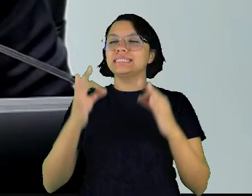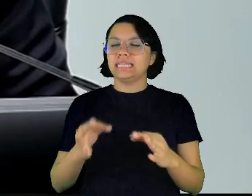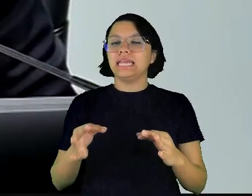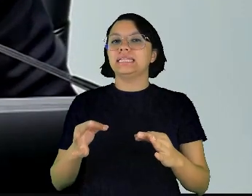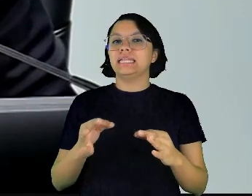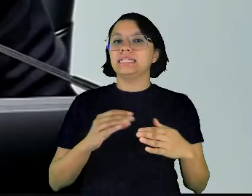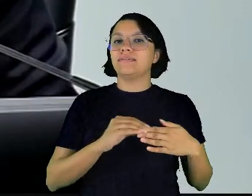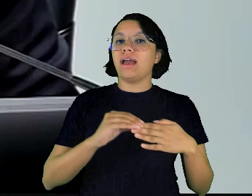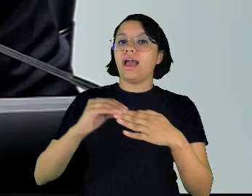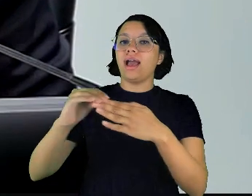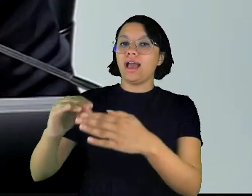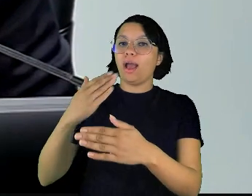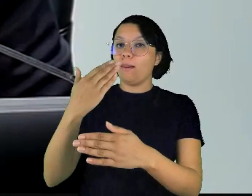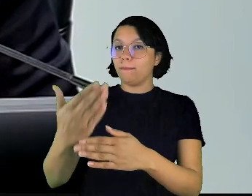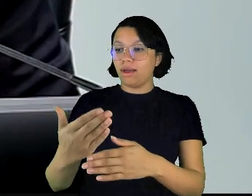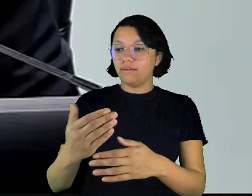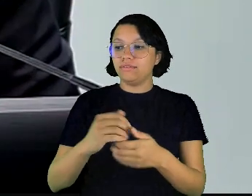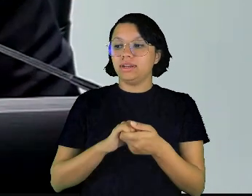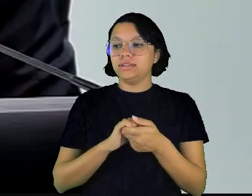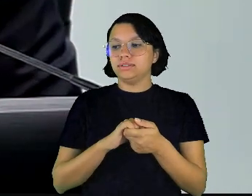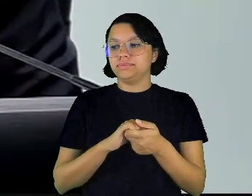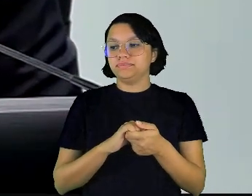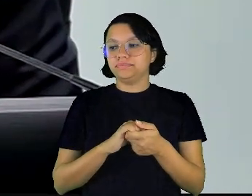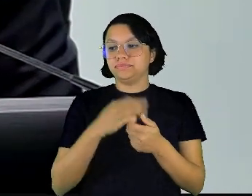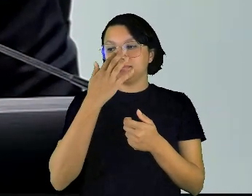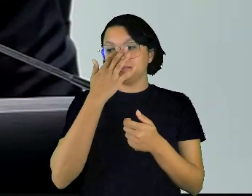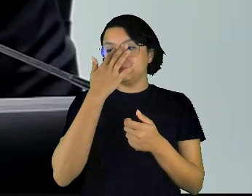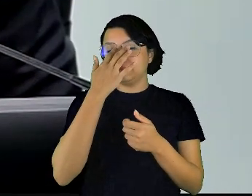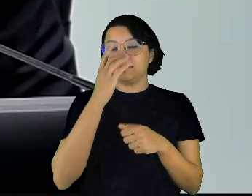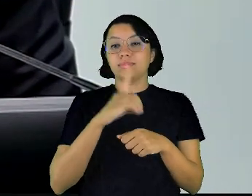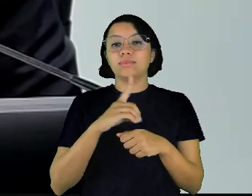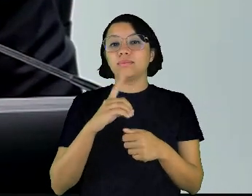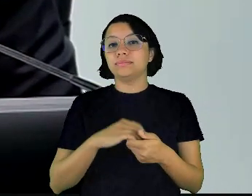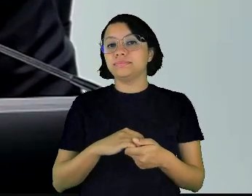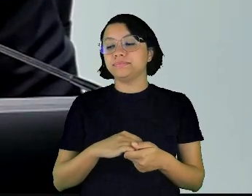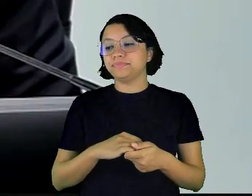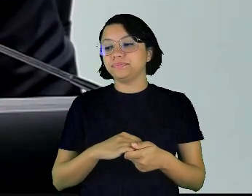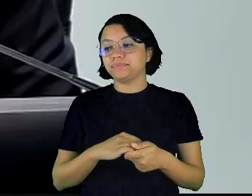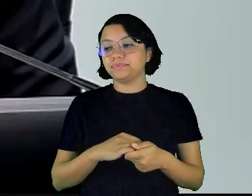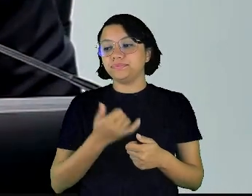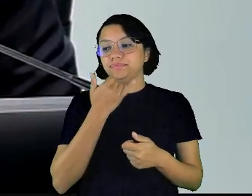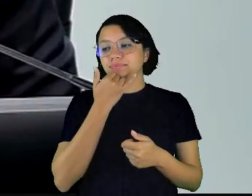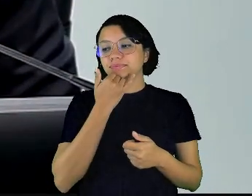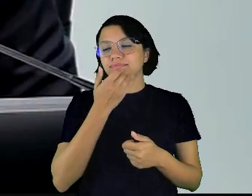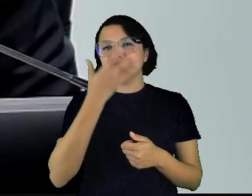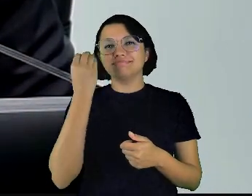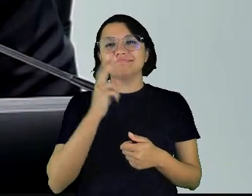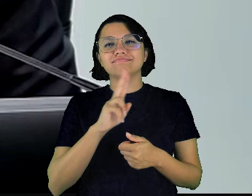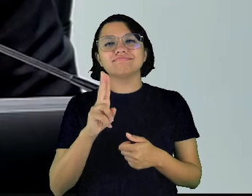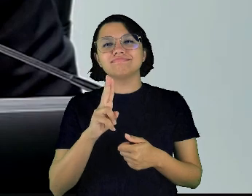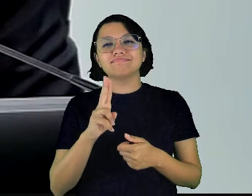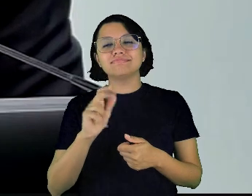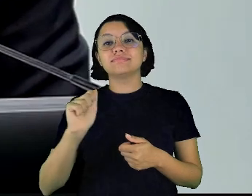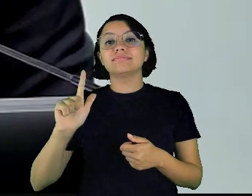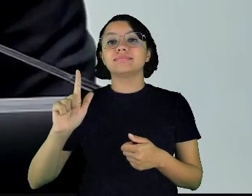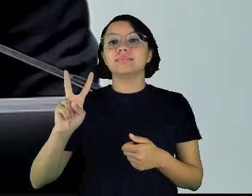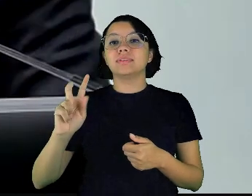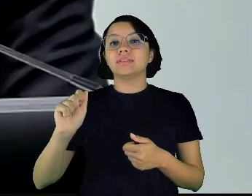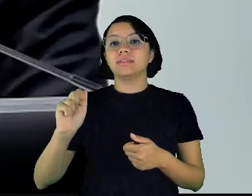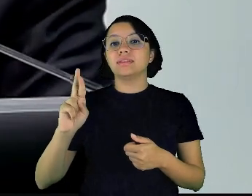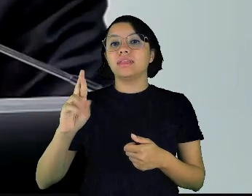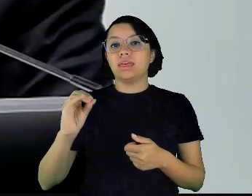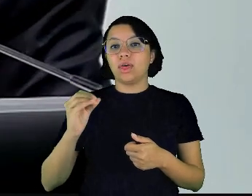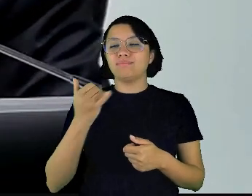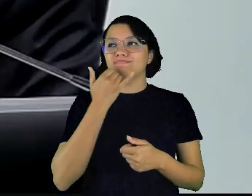para frente, né, juntamente com o doutor, perdão, esqueci o nome do senhor, doutor Álvaro, perdão, doutor.